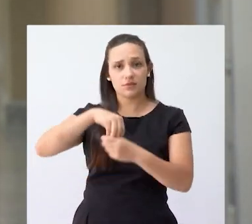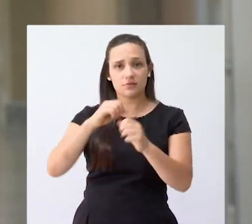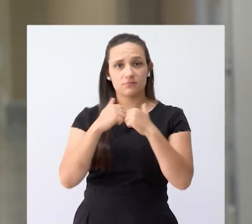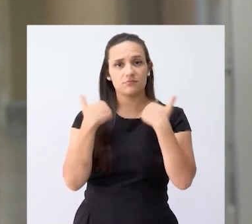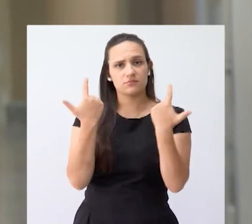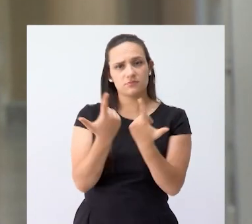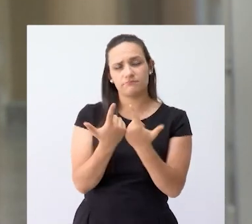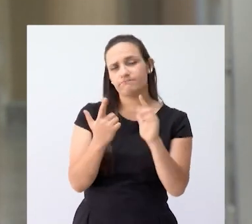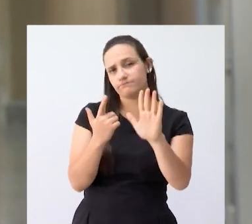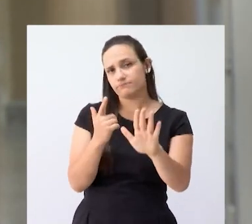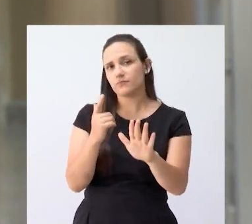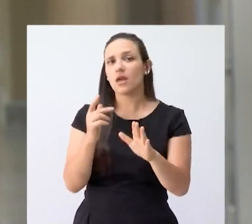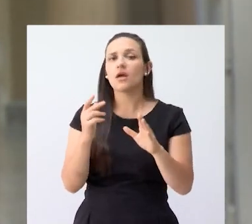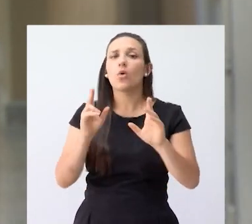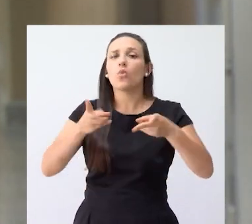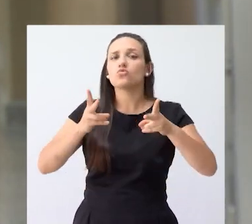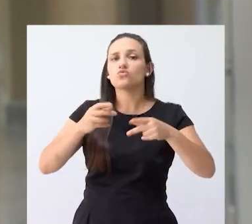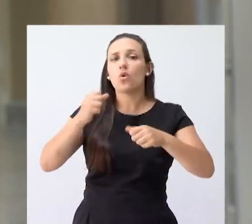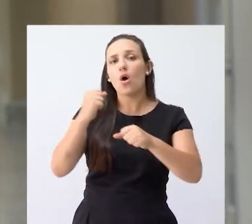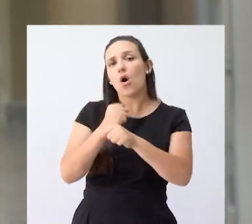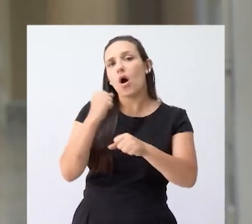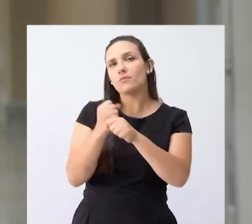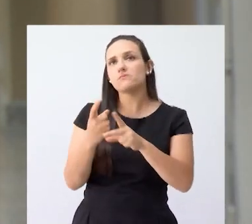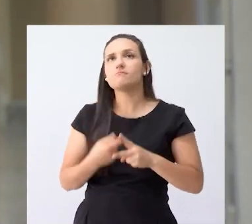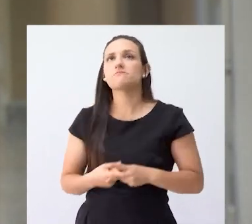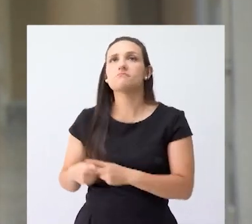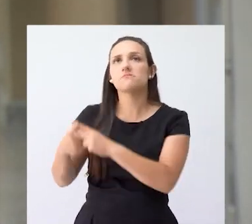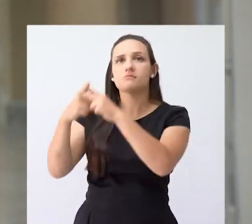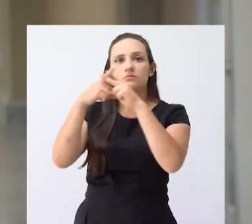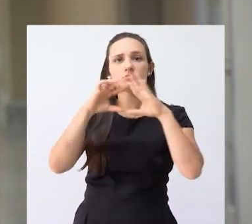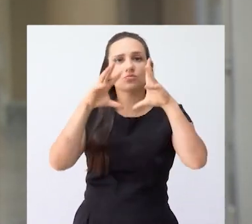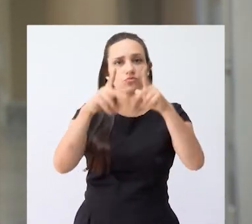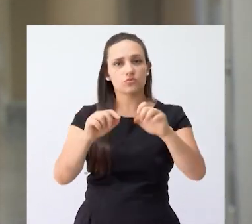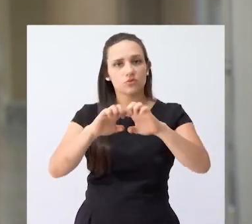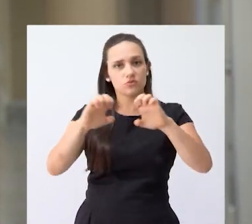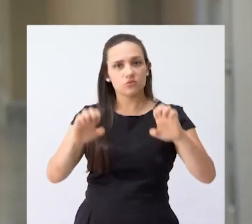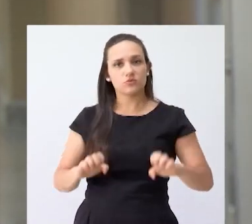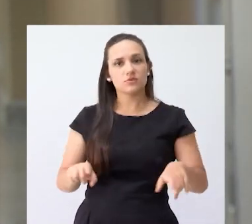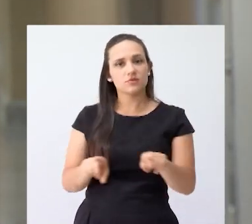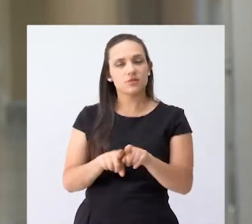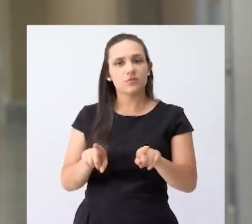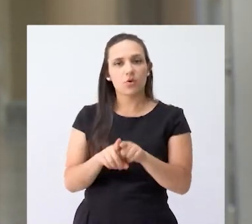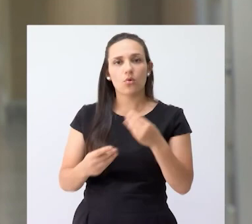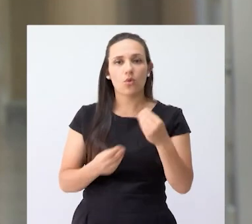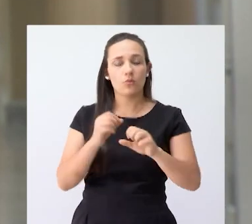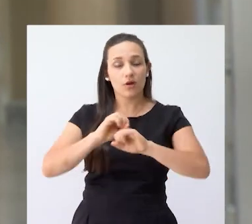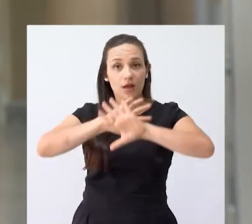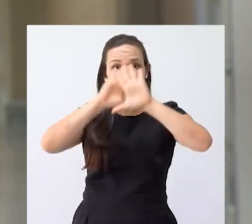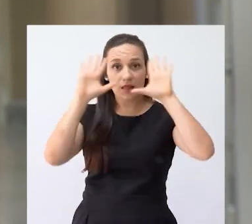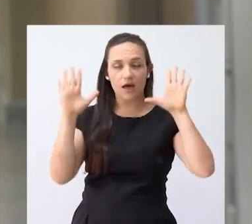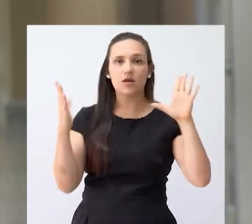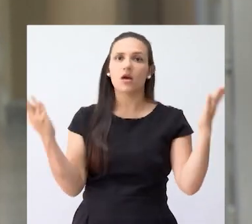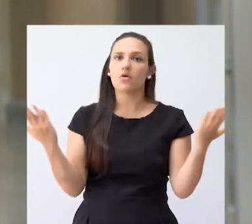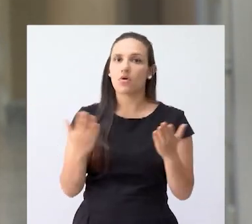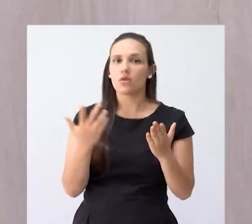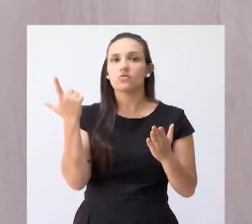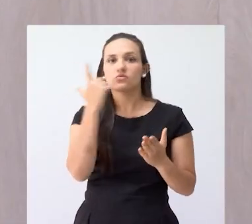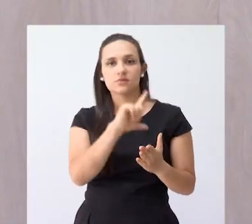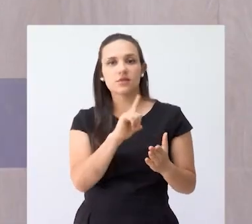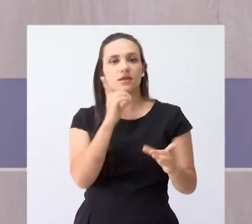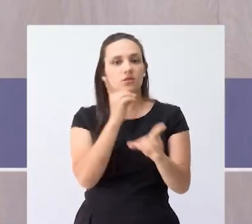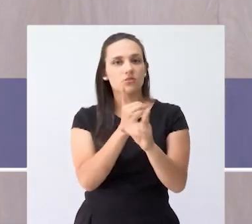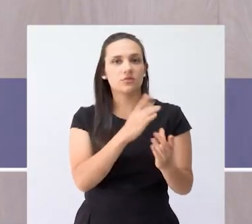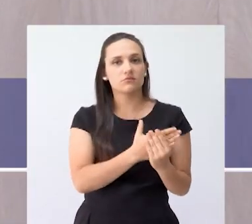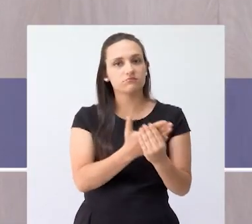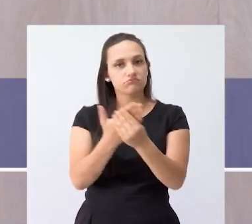estão a continuidade das obras de reforma da estrutura física e também a transparência adotada em todos os processos. Não é